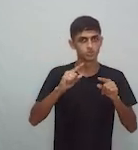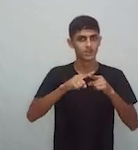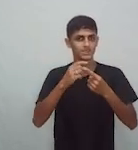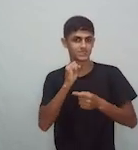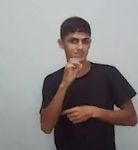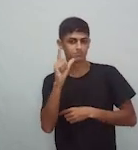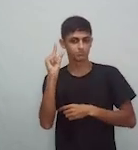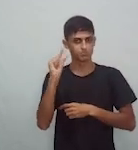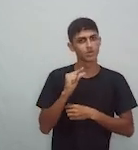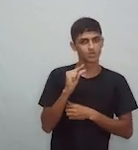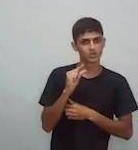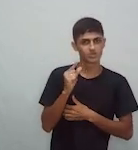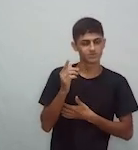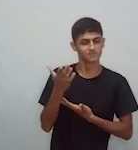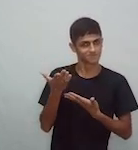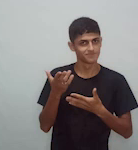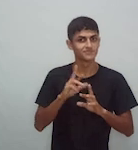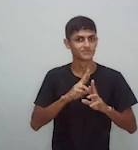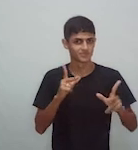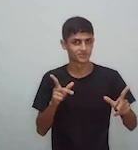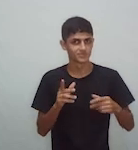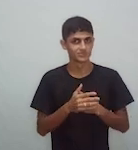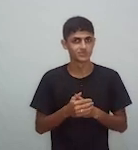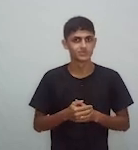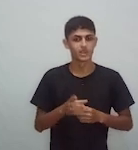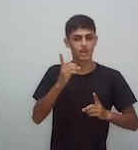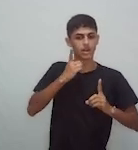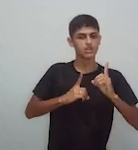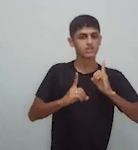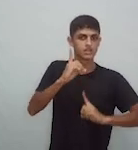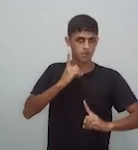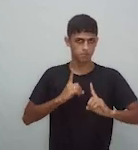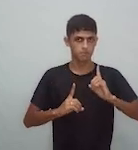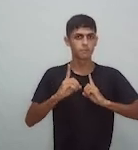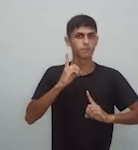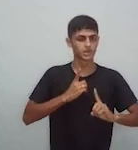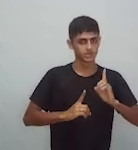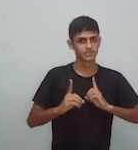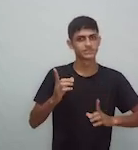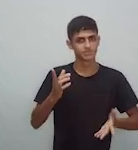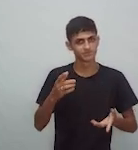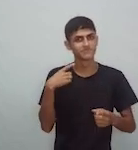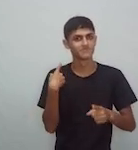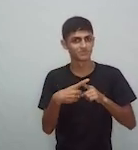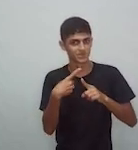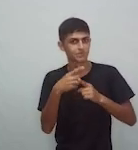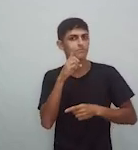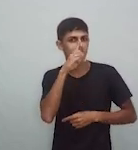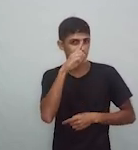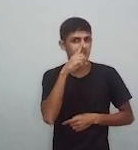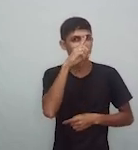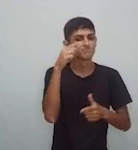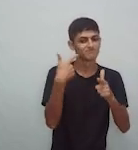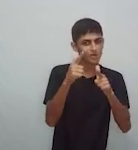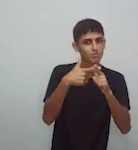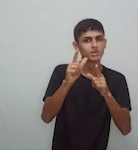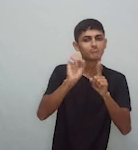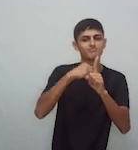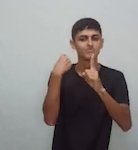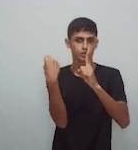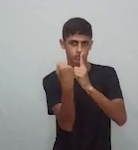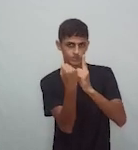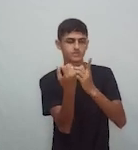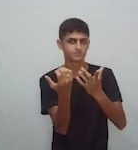dopamina, a gente tem aqui a depressão. Depressão é uma situação séria que tem causado diversos problemas na